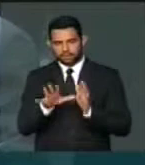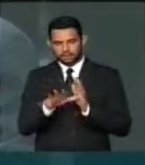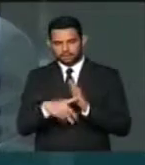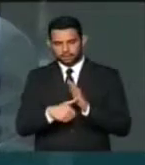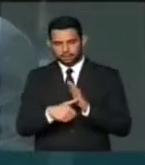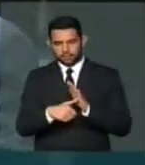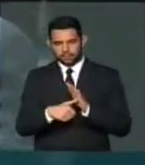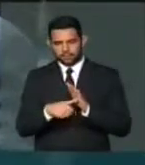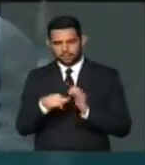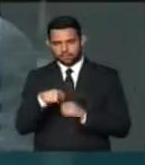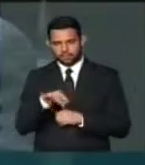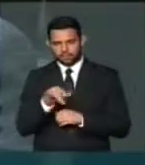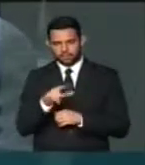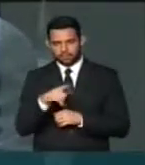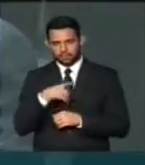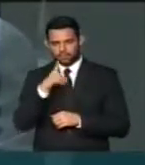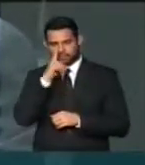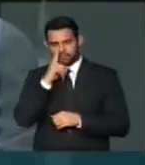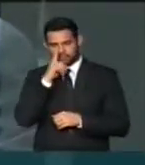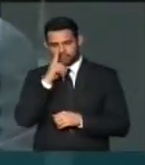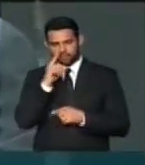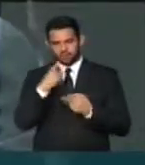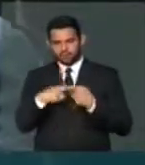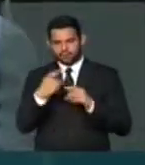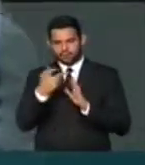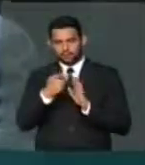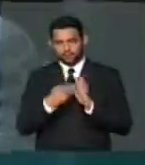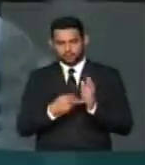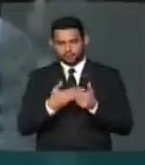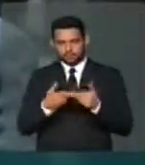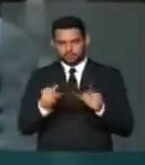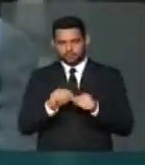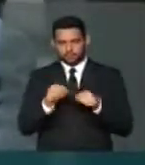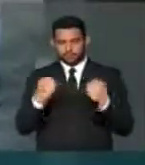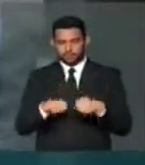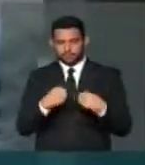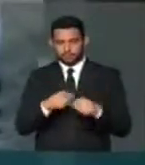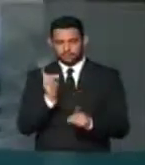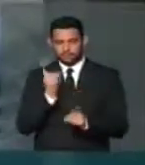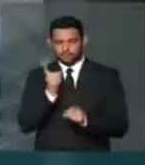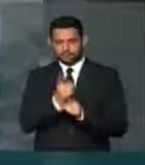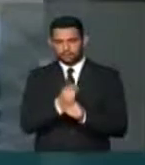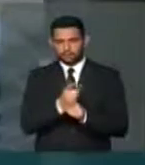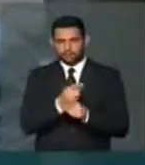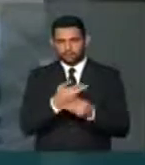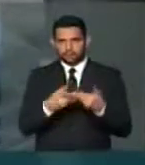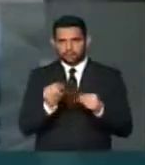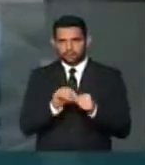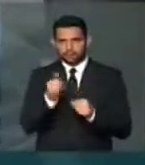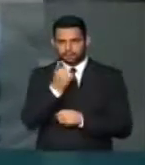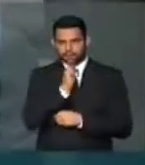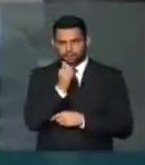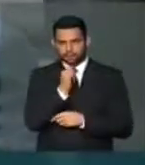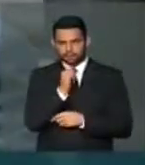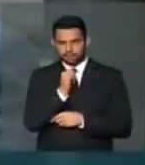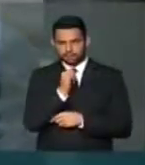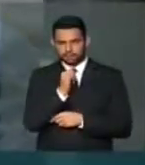na eletronuclear, risco desse tipo de projeto, necessidade de encontrarmos matrizes